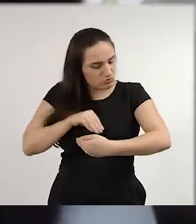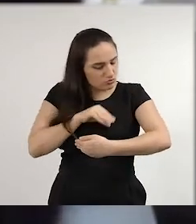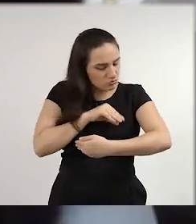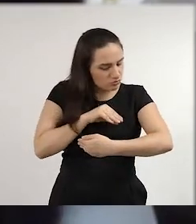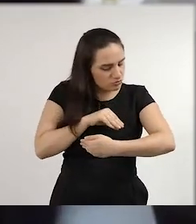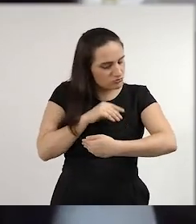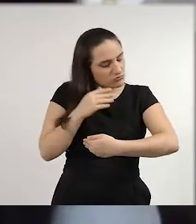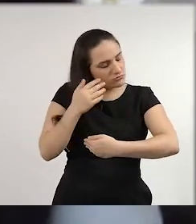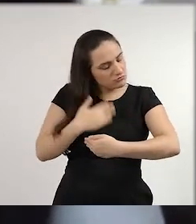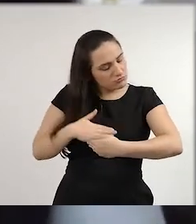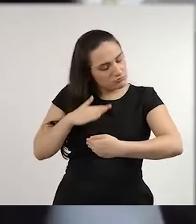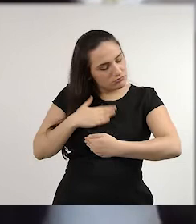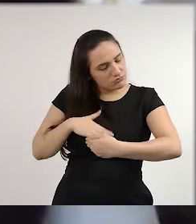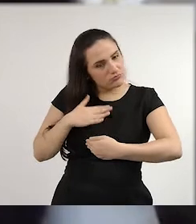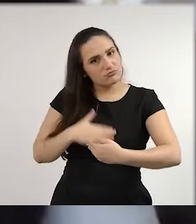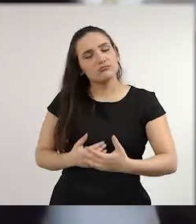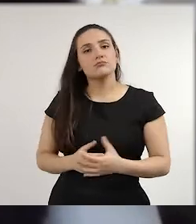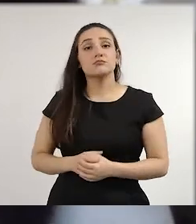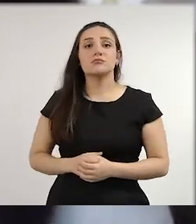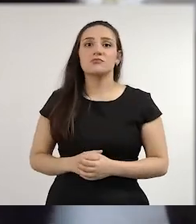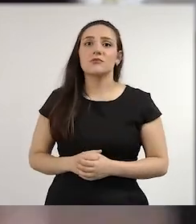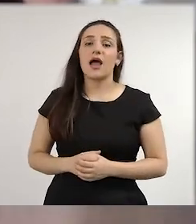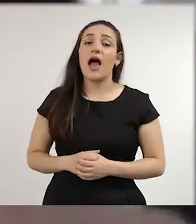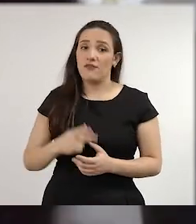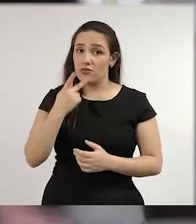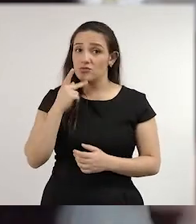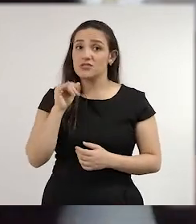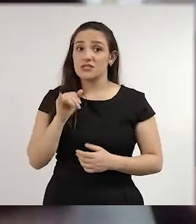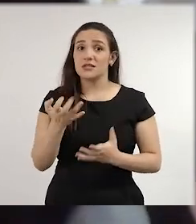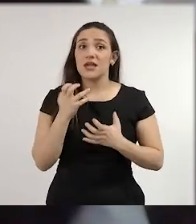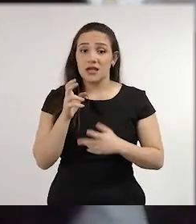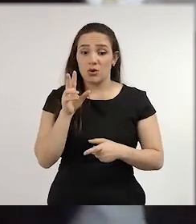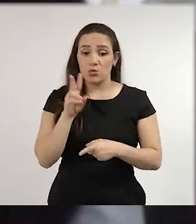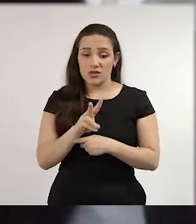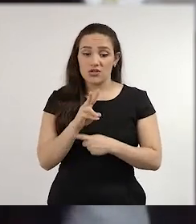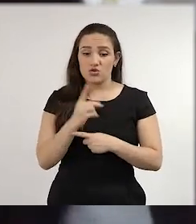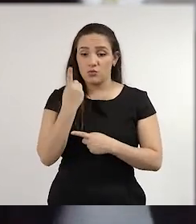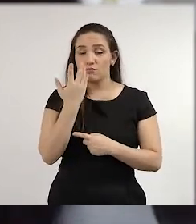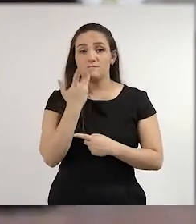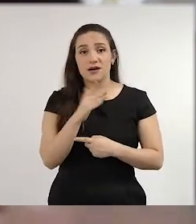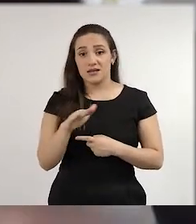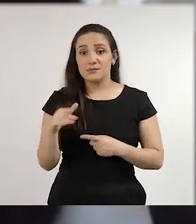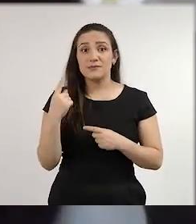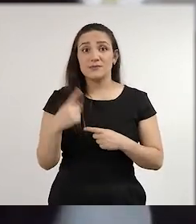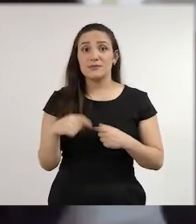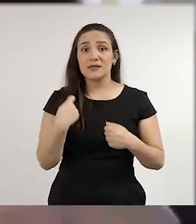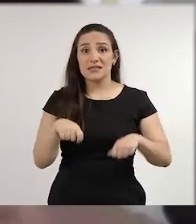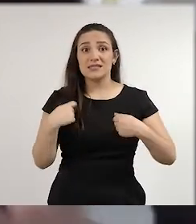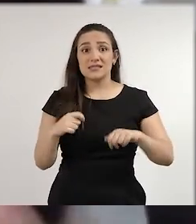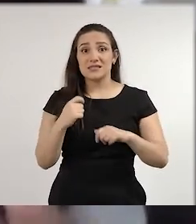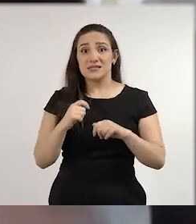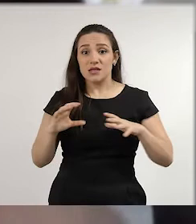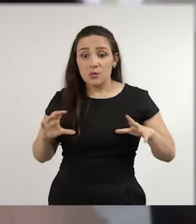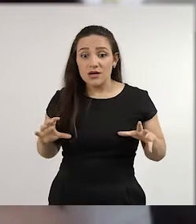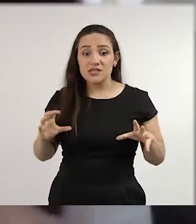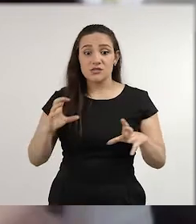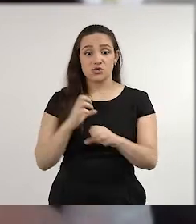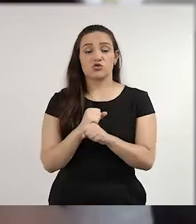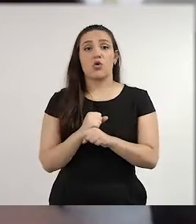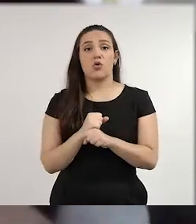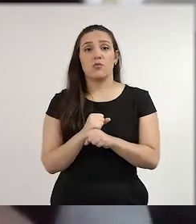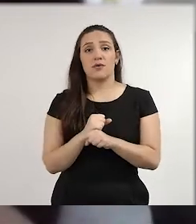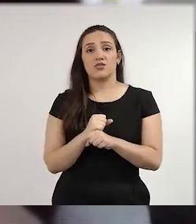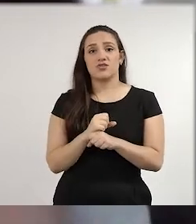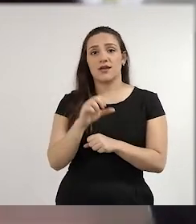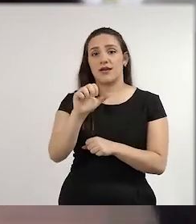Uhum. Eu acho muito emocionante. Por quê? Para criar uma criança é preciso uma aldeia, porque a gente tem que estar em